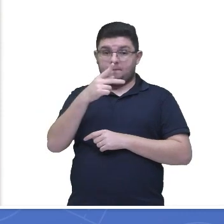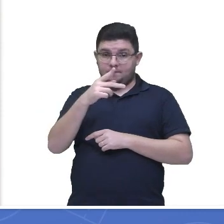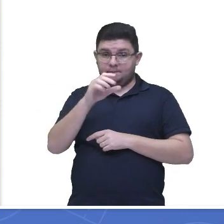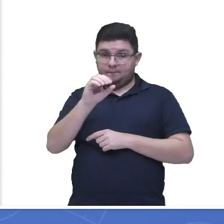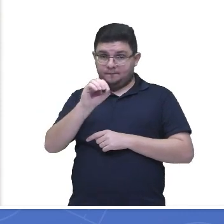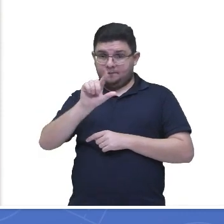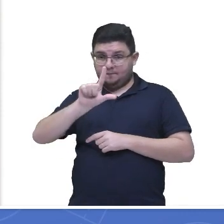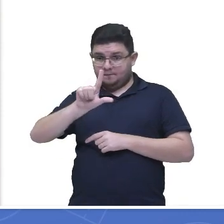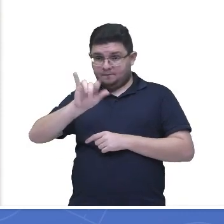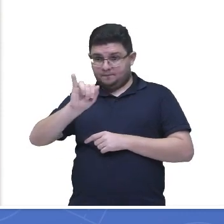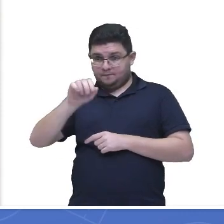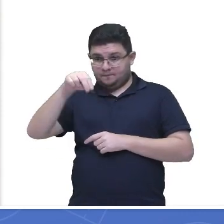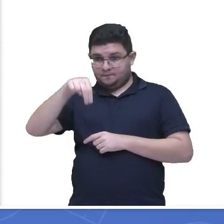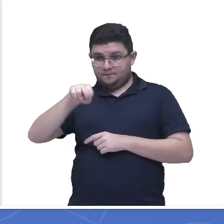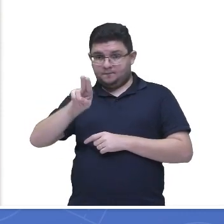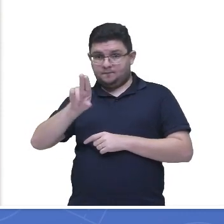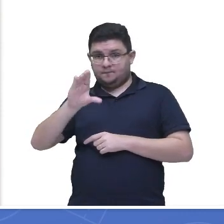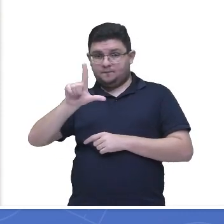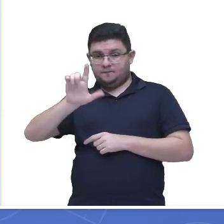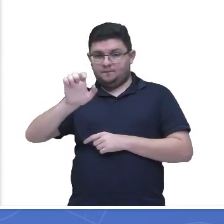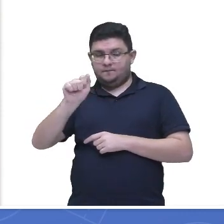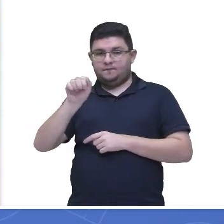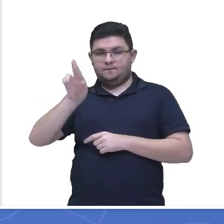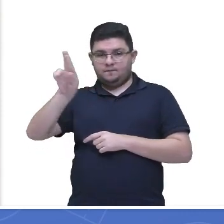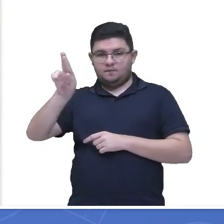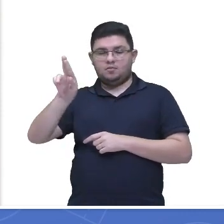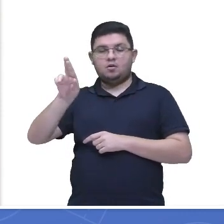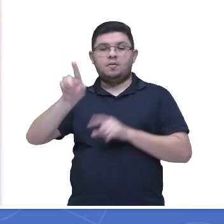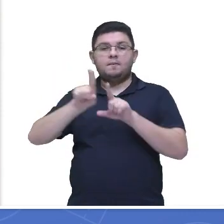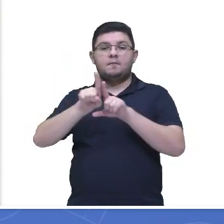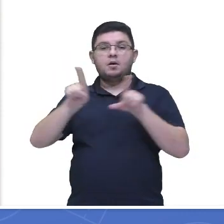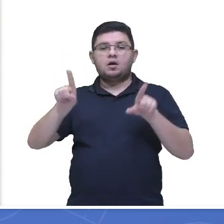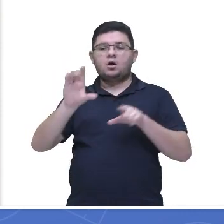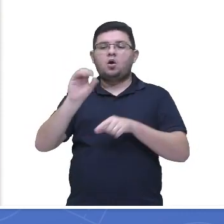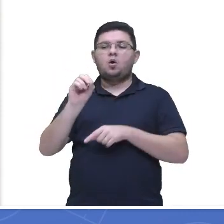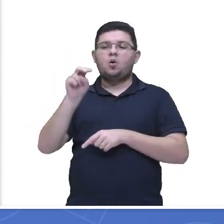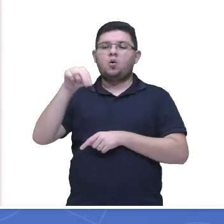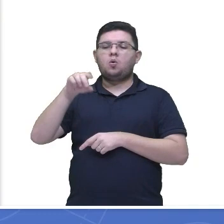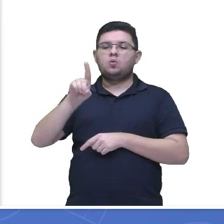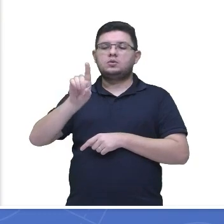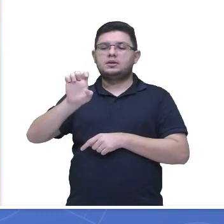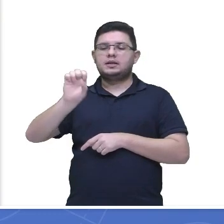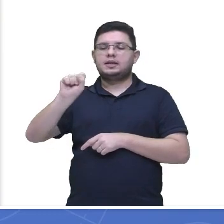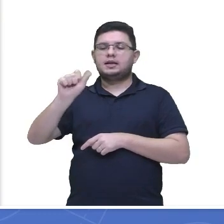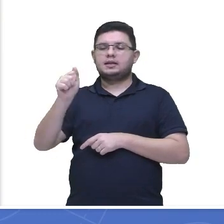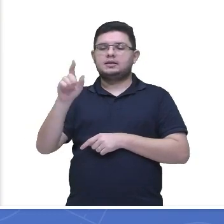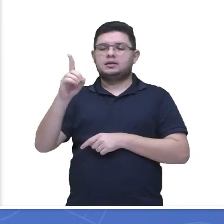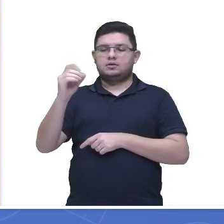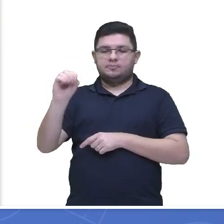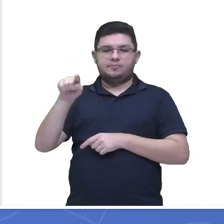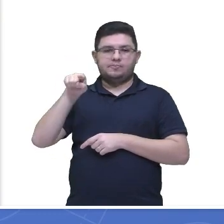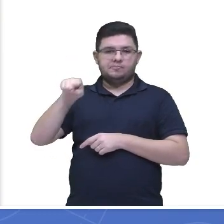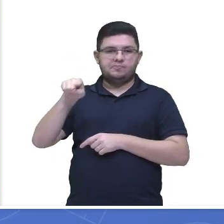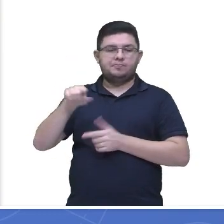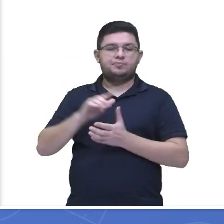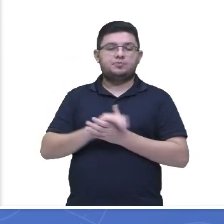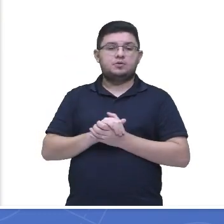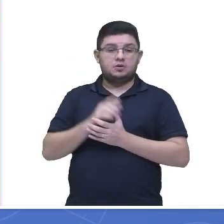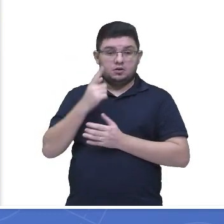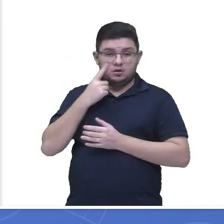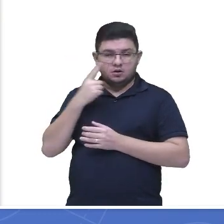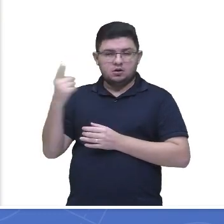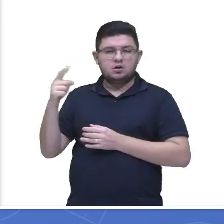polinuclear de núcleo condensado. O naftaleno, comercialmente,